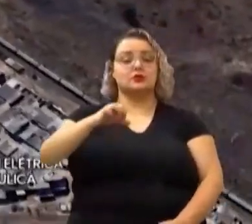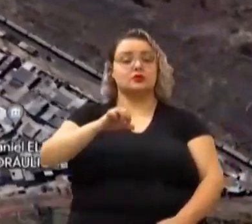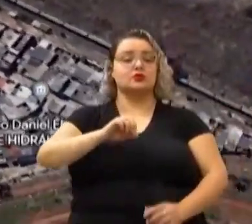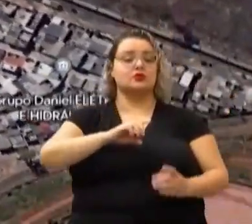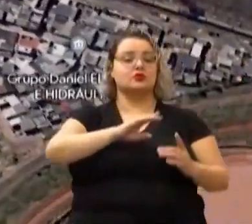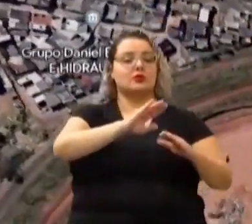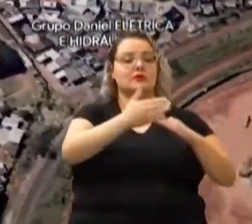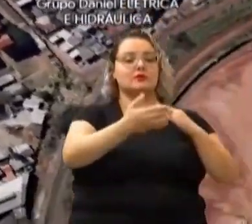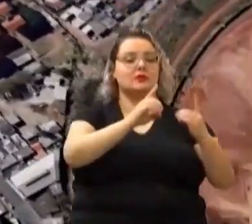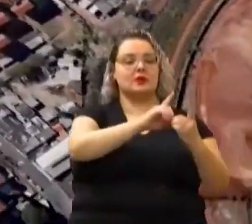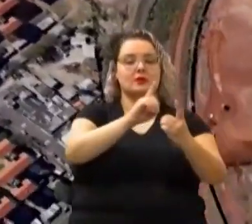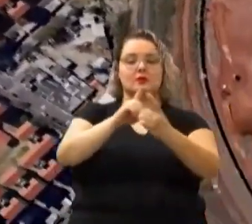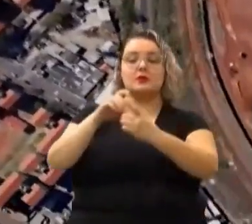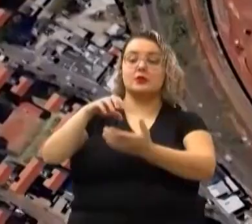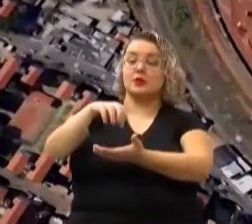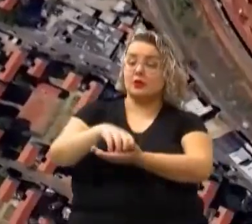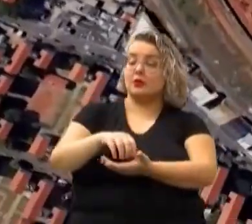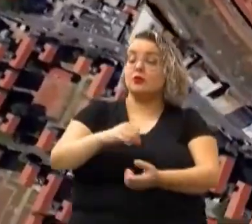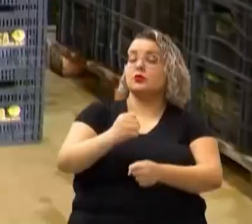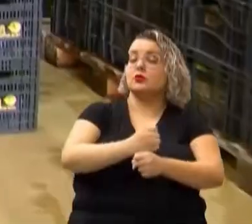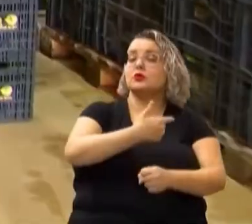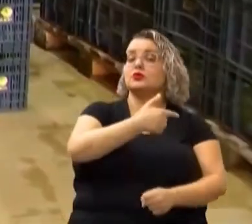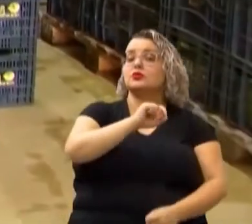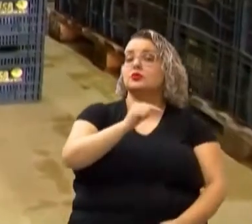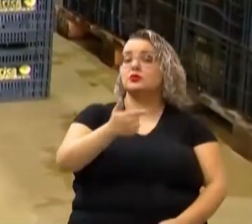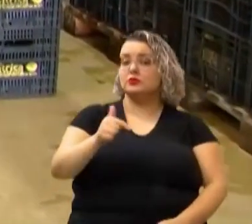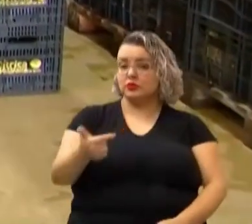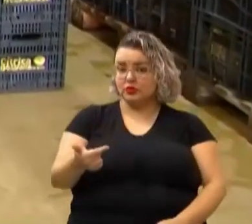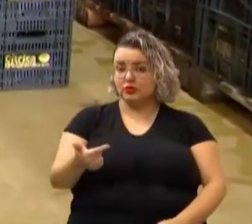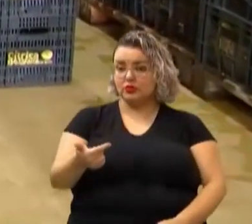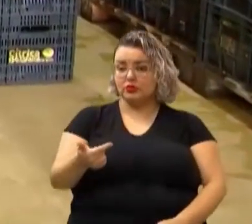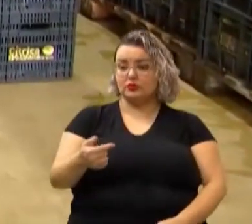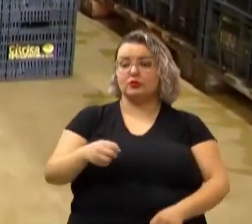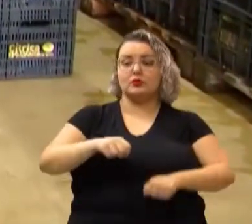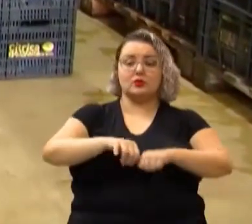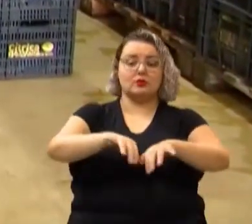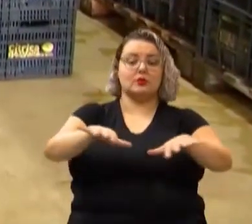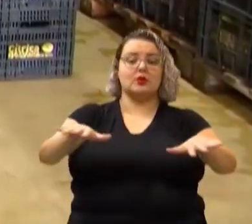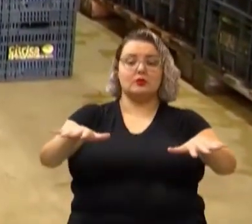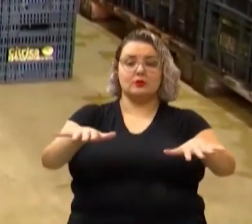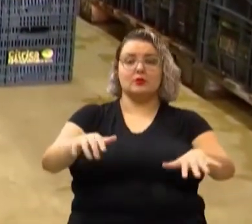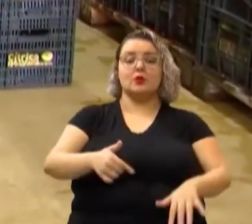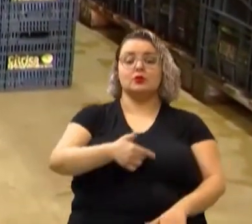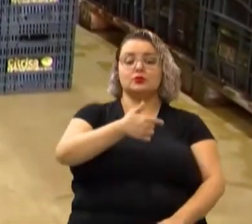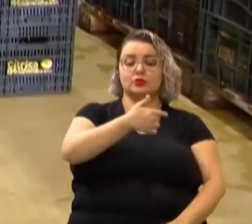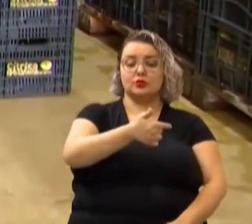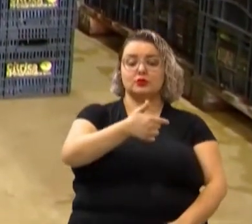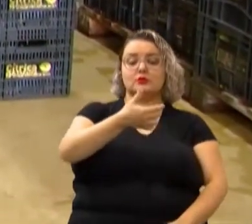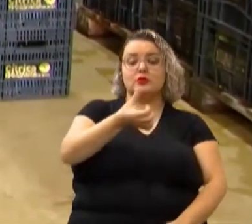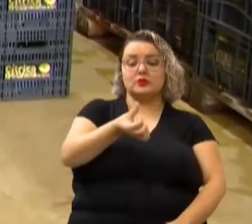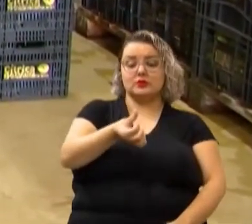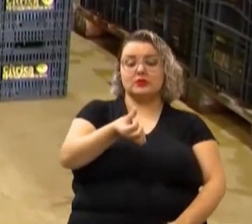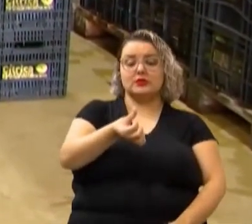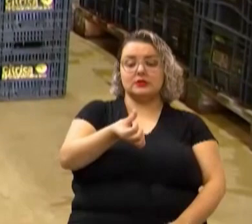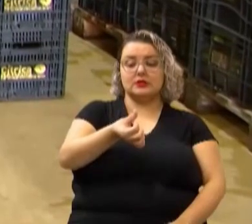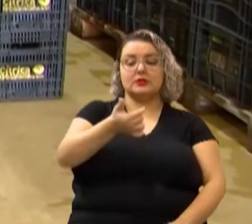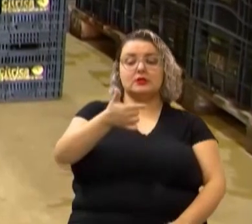9 bairros atendidos pelo intermédio da ONG. No ano de 2022, foram distribuídas